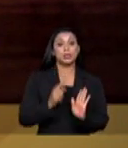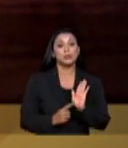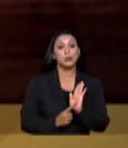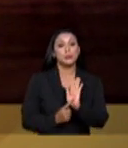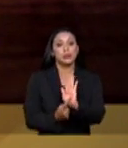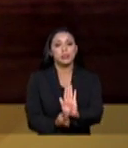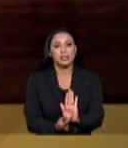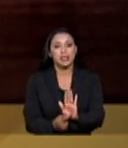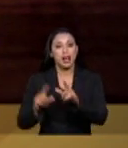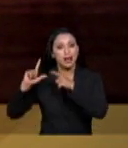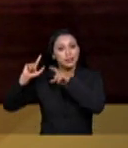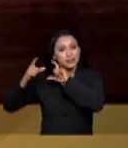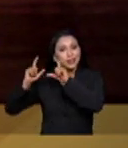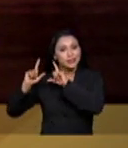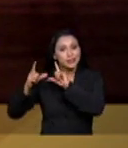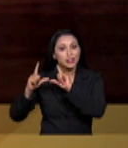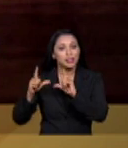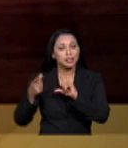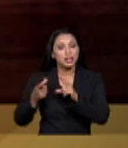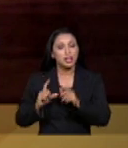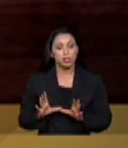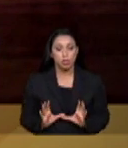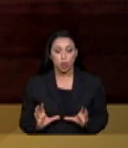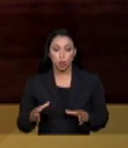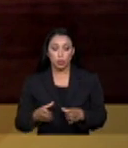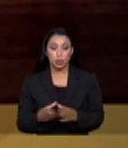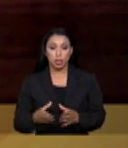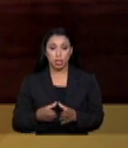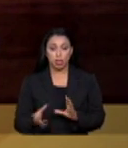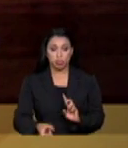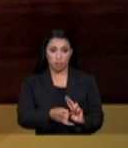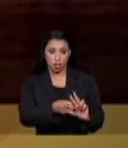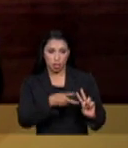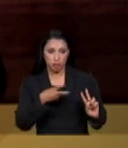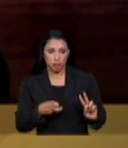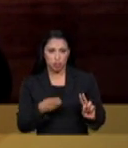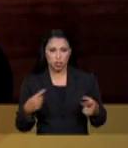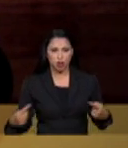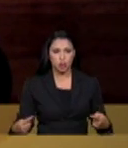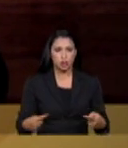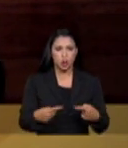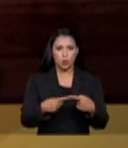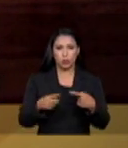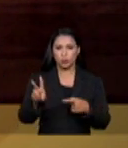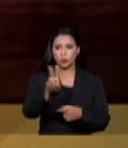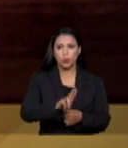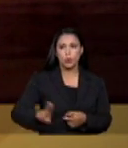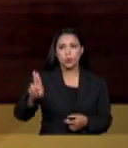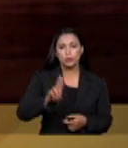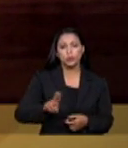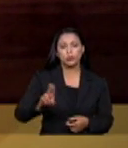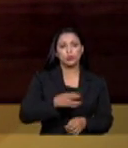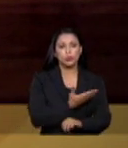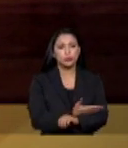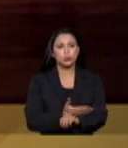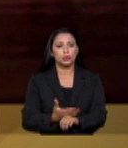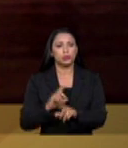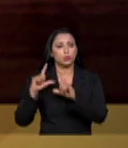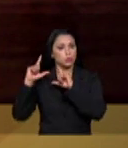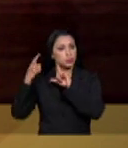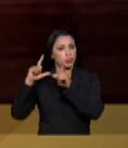demonstração da tradicionalidade da comunidade indígena de acordo com seus usos costumes e